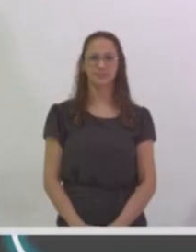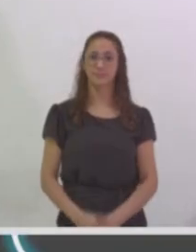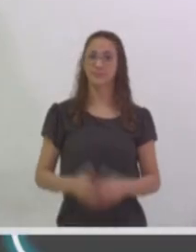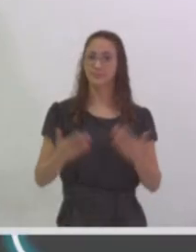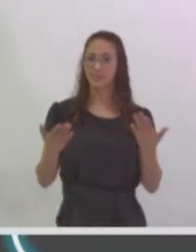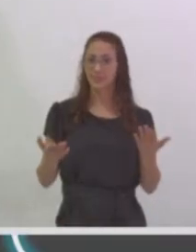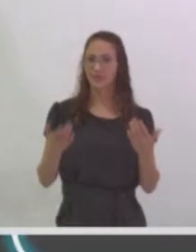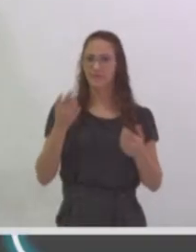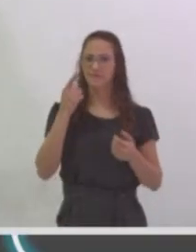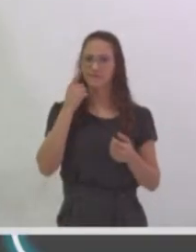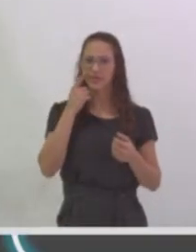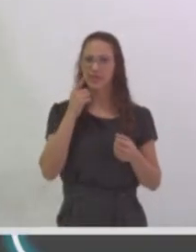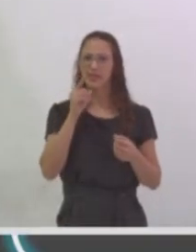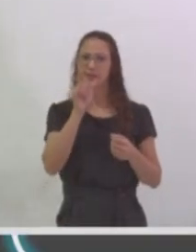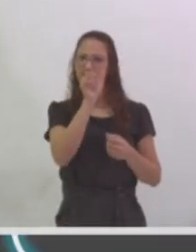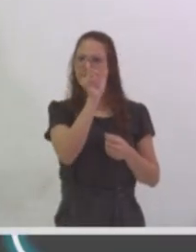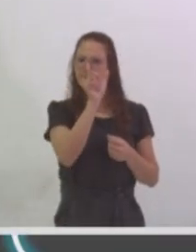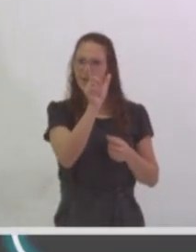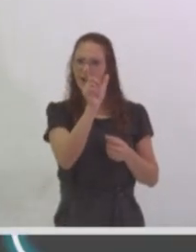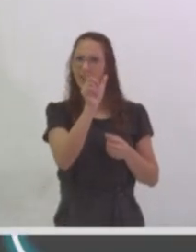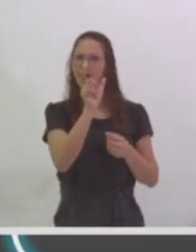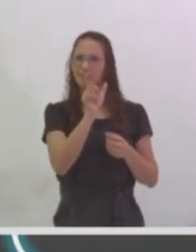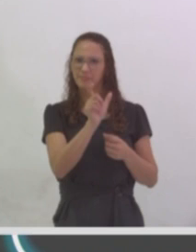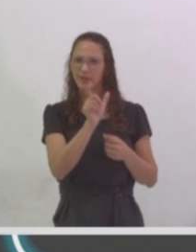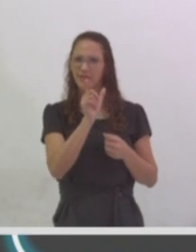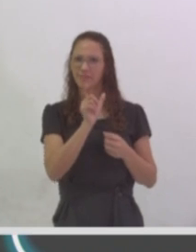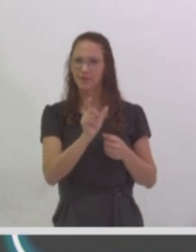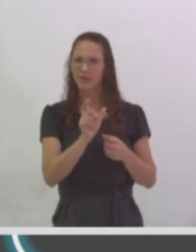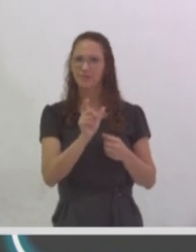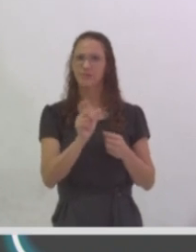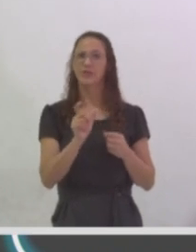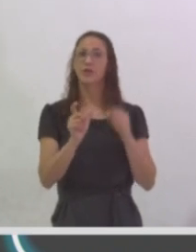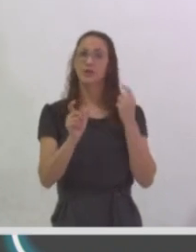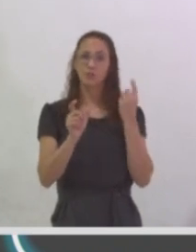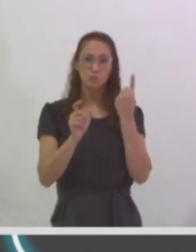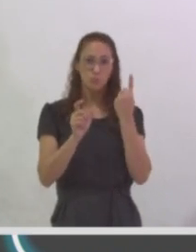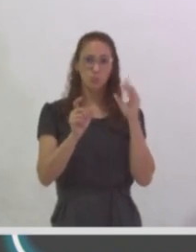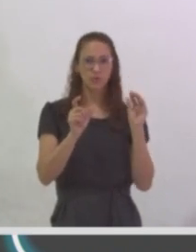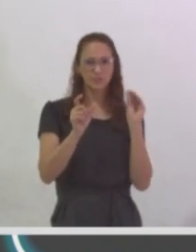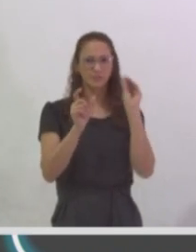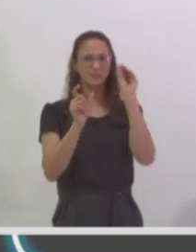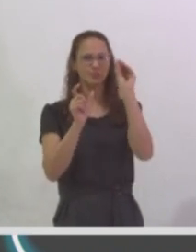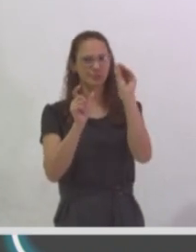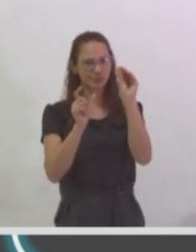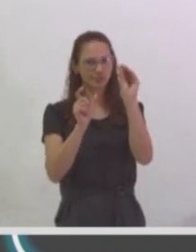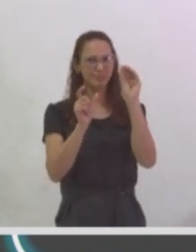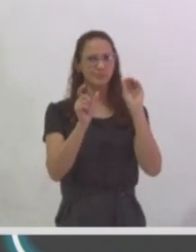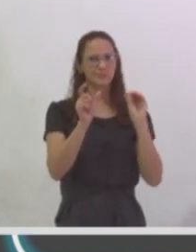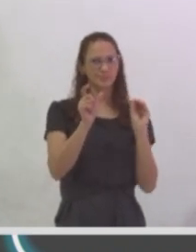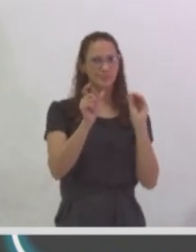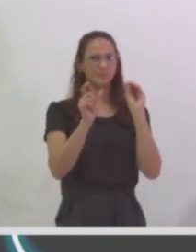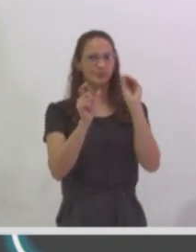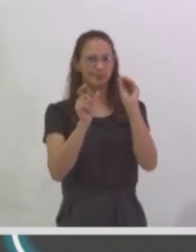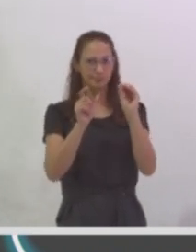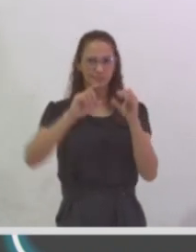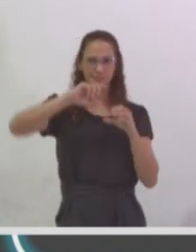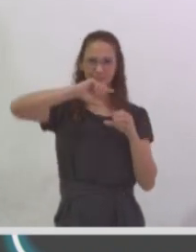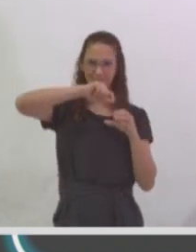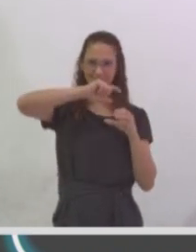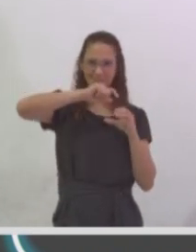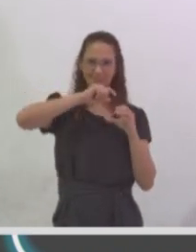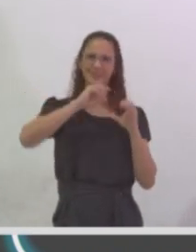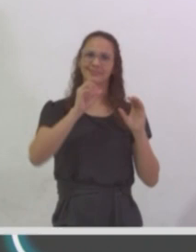bem, para cada palavrinha, você coloca uma tampinha. Vamos colocar uma tampinha em